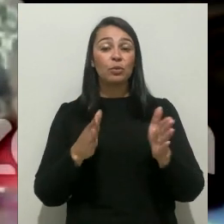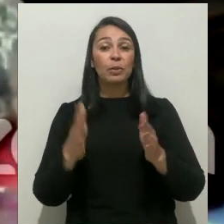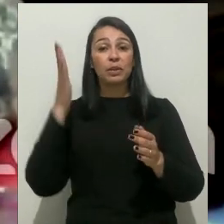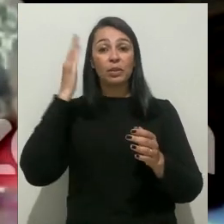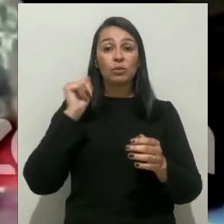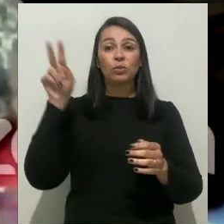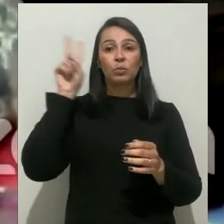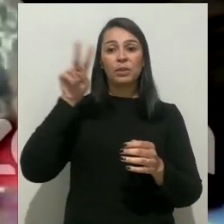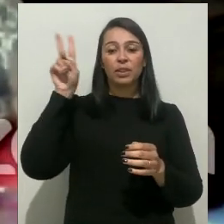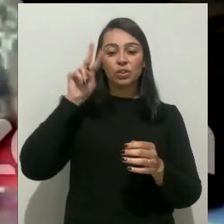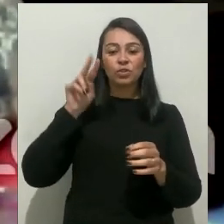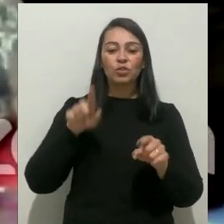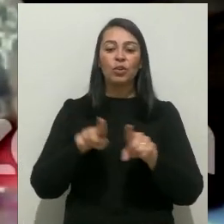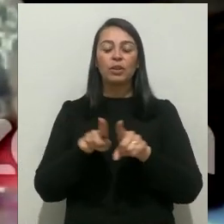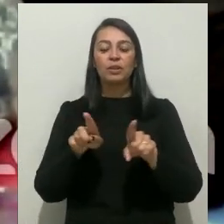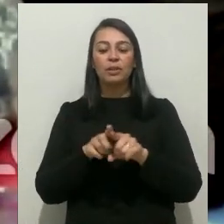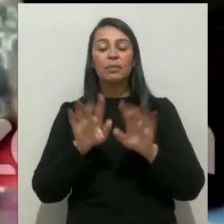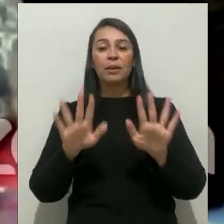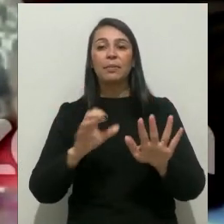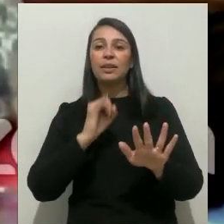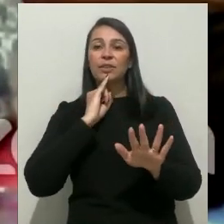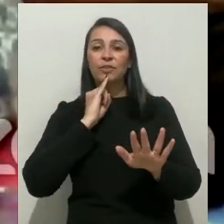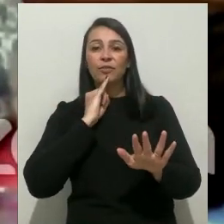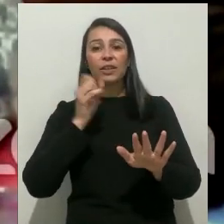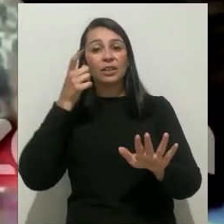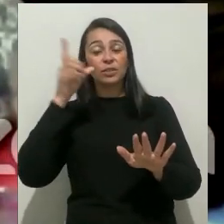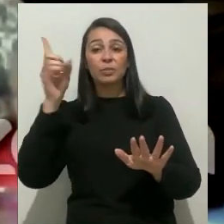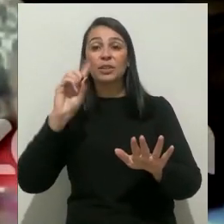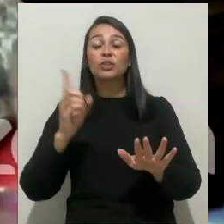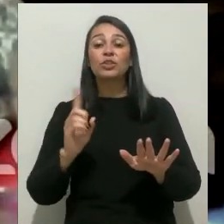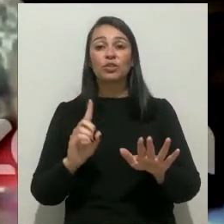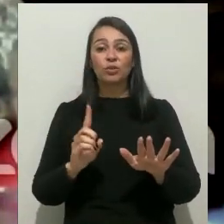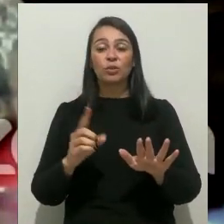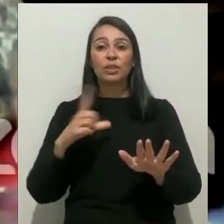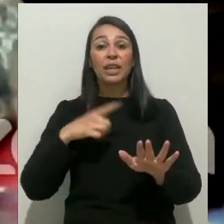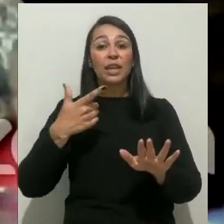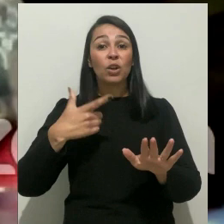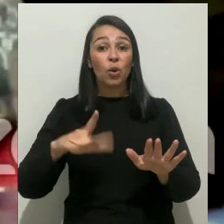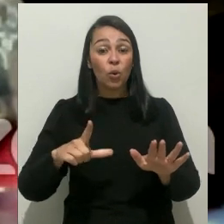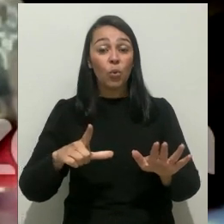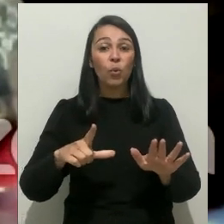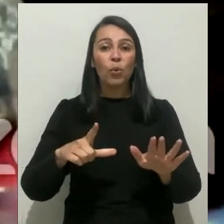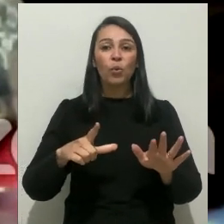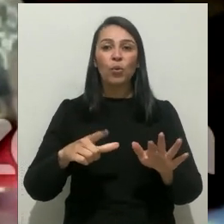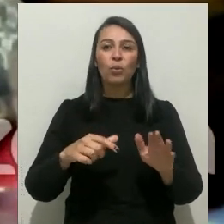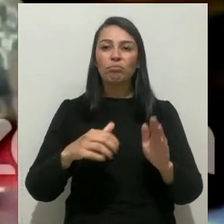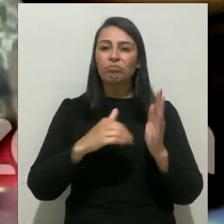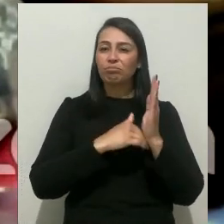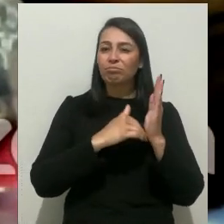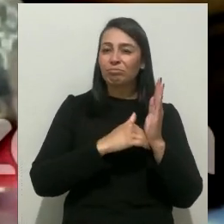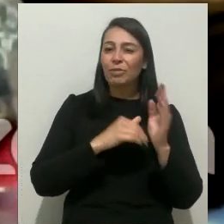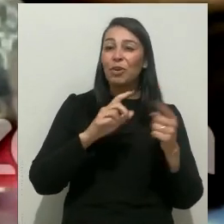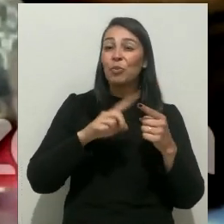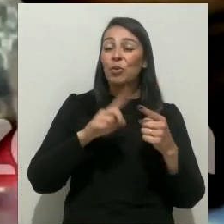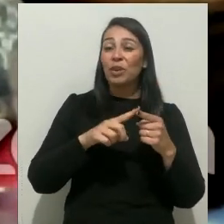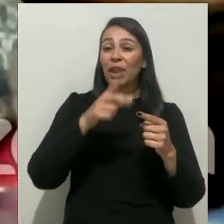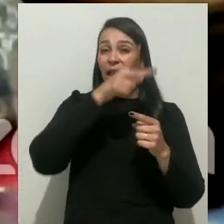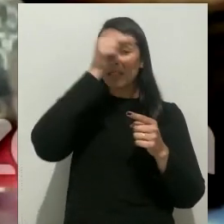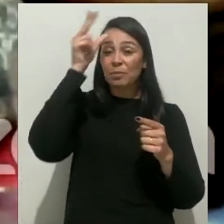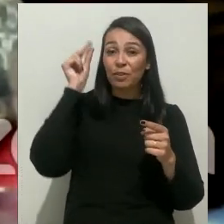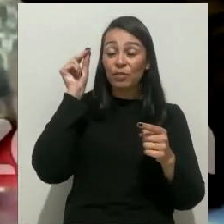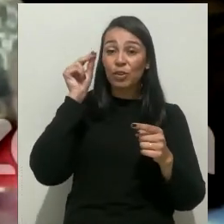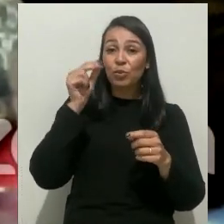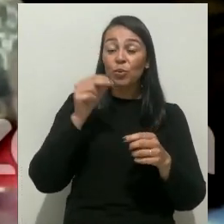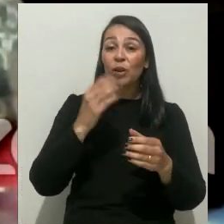dessa história, falei para a Bel, só que, infelizmente, a gente não conseguiu. Aí sim, também é outro mistério, né? Porque na prefeitura o processo de